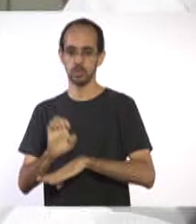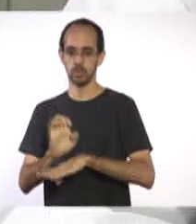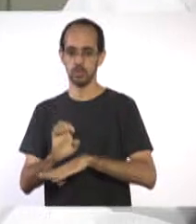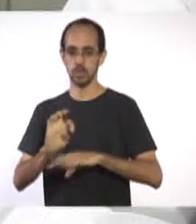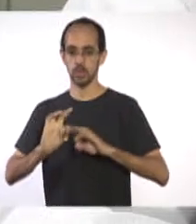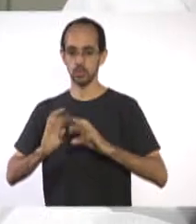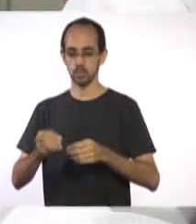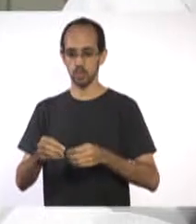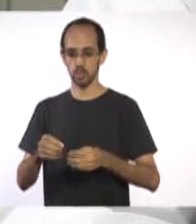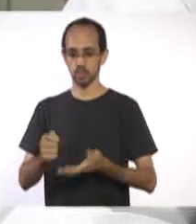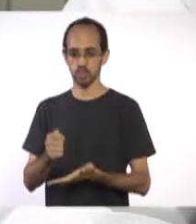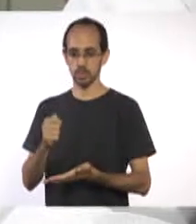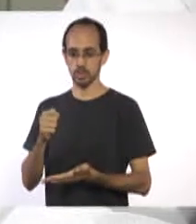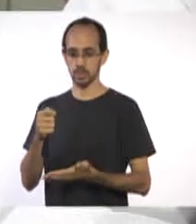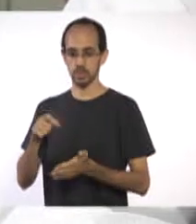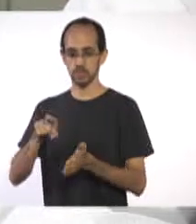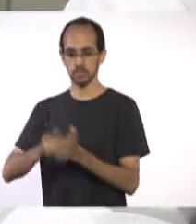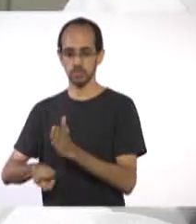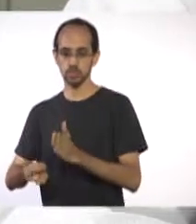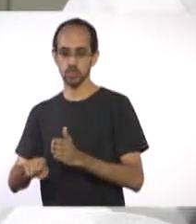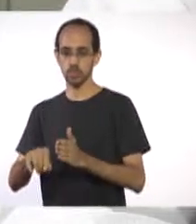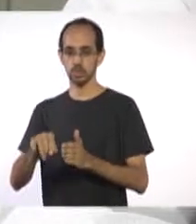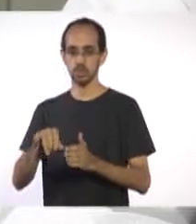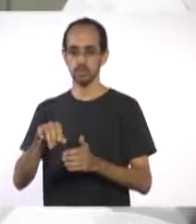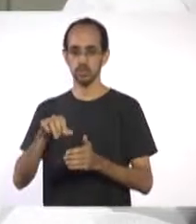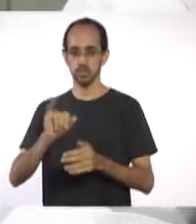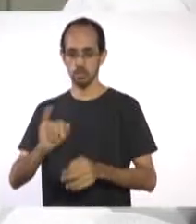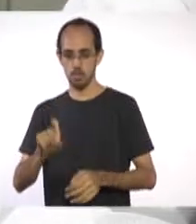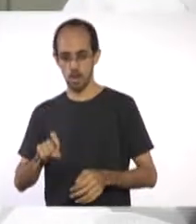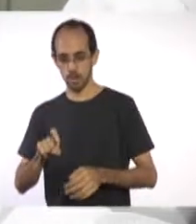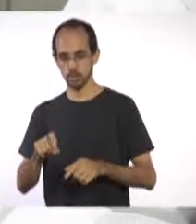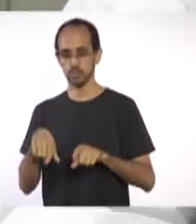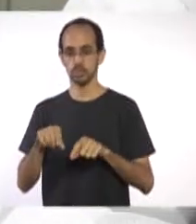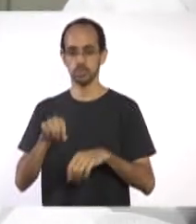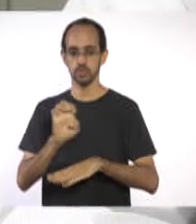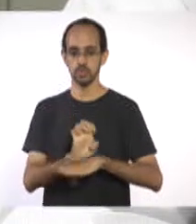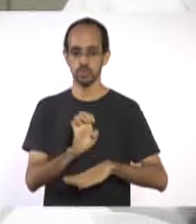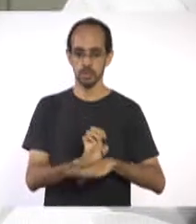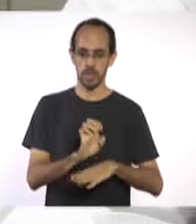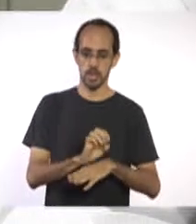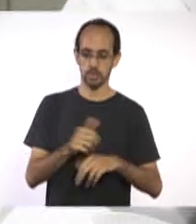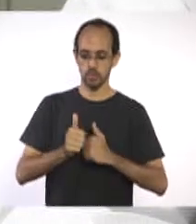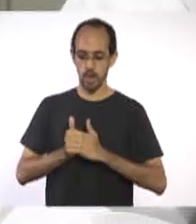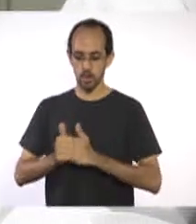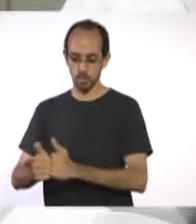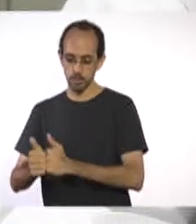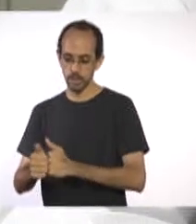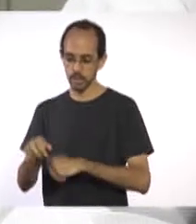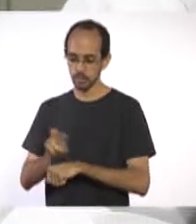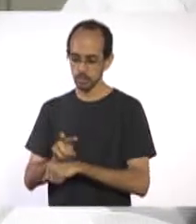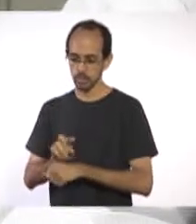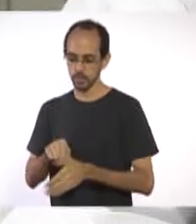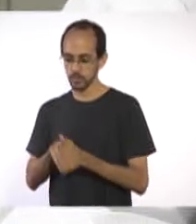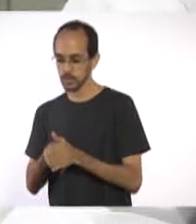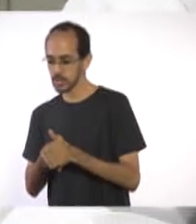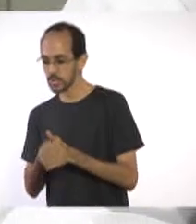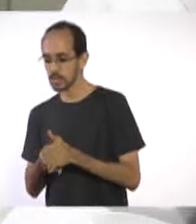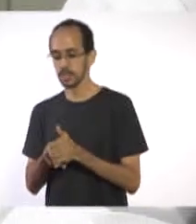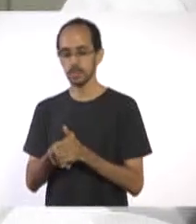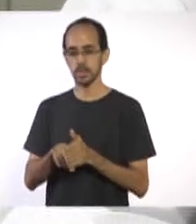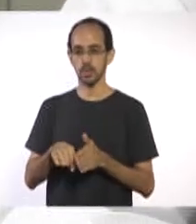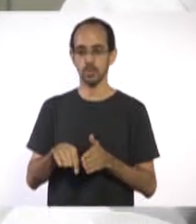tributação, arrecadação e fiscalização dos tributos estaduais. B, o acompanhamento e fiscalização da arrecadação dos tributos estaduais,